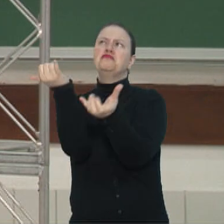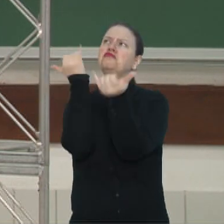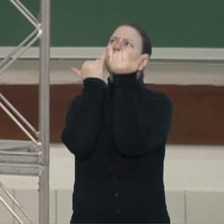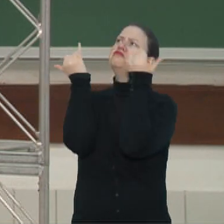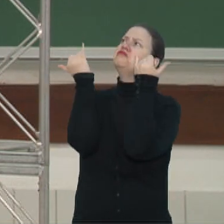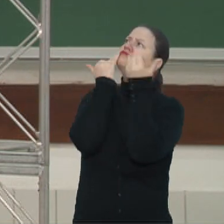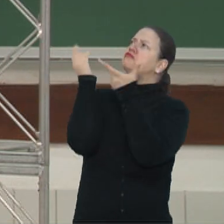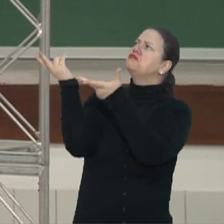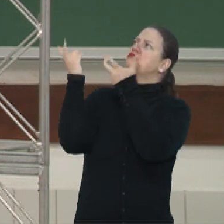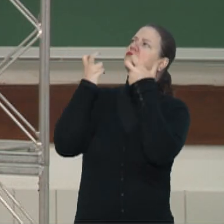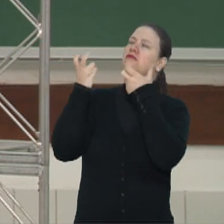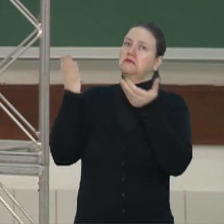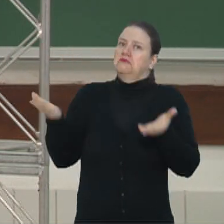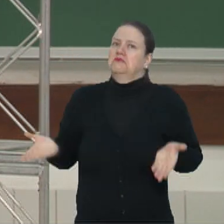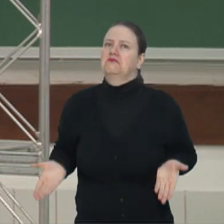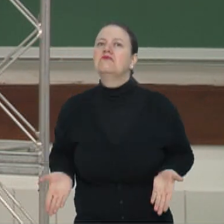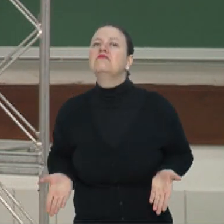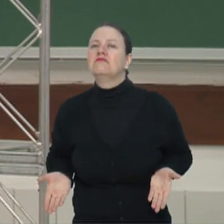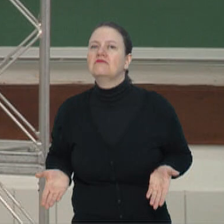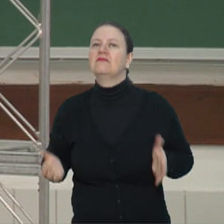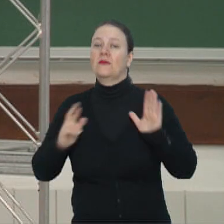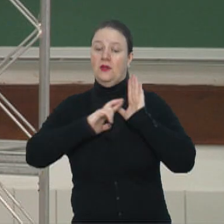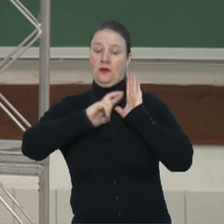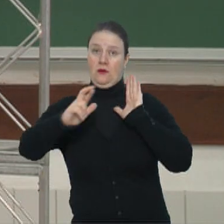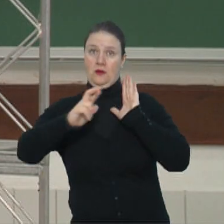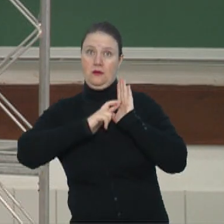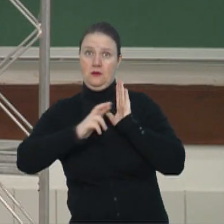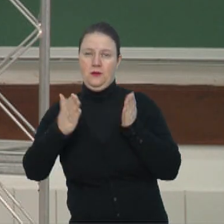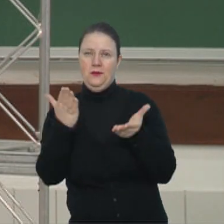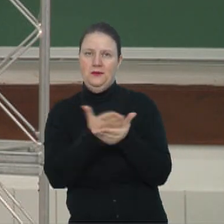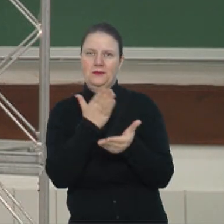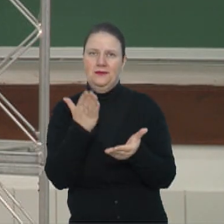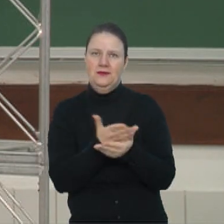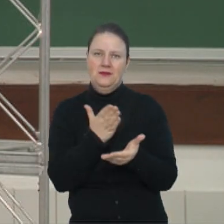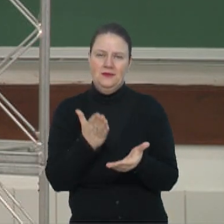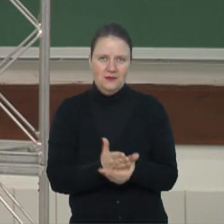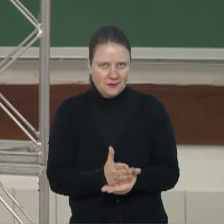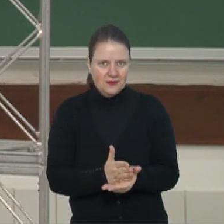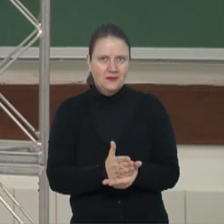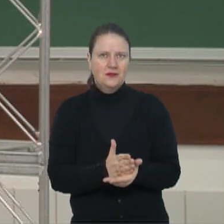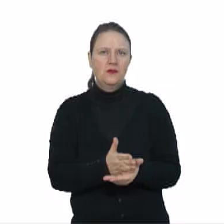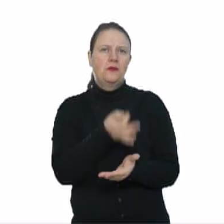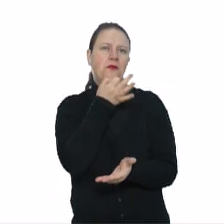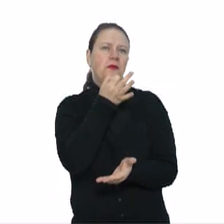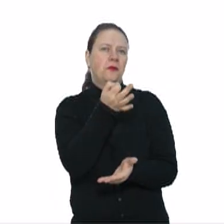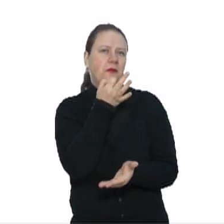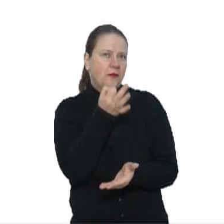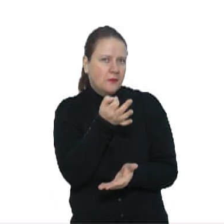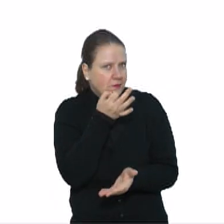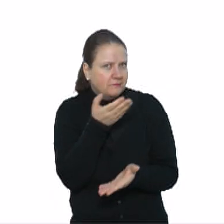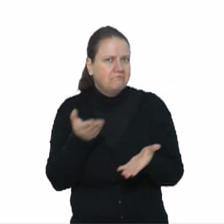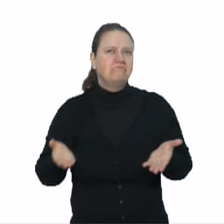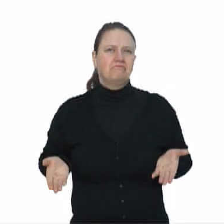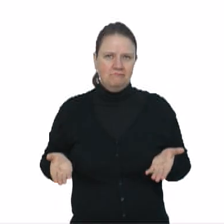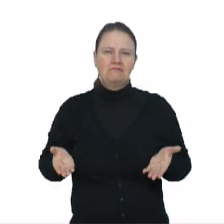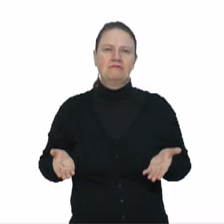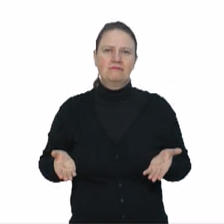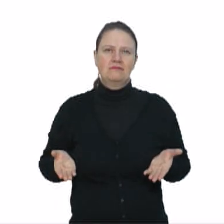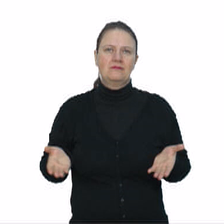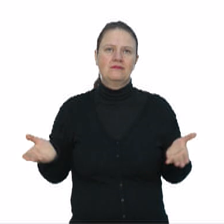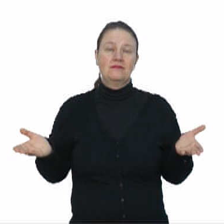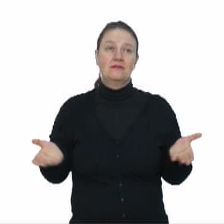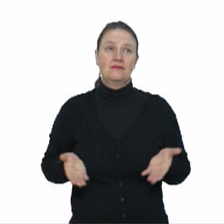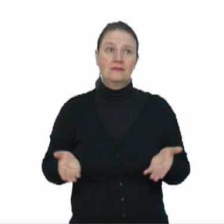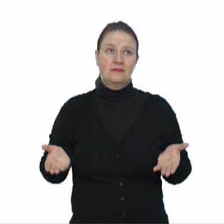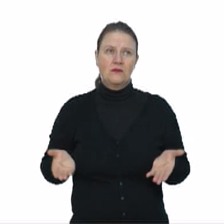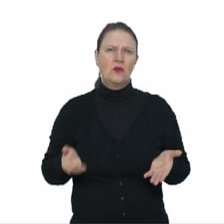para nós? Então, agora vocês vão responder no caderno de vocês, in your opinion. What does the picture